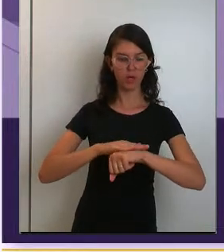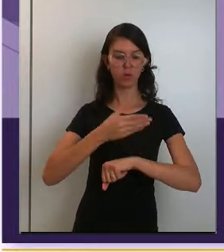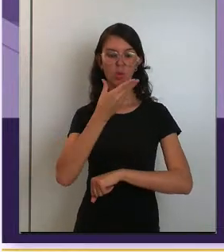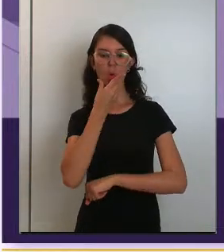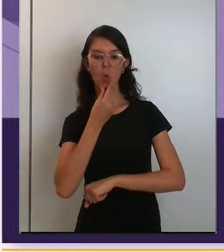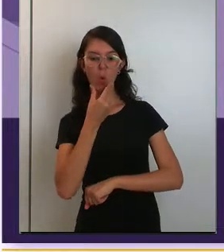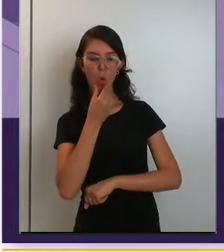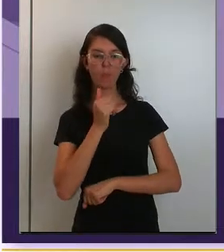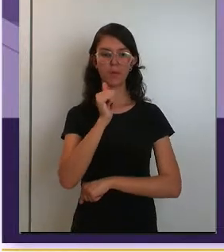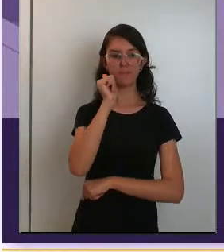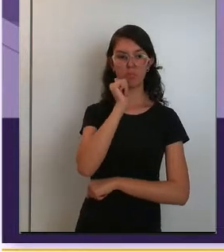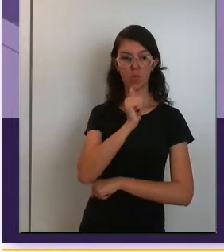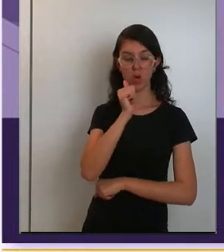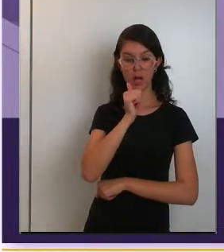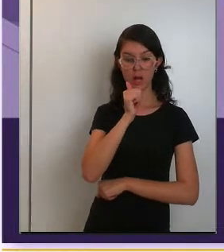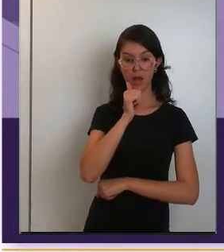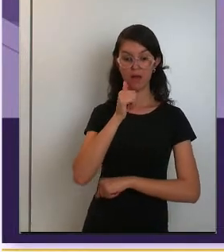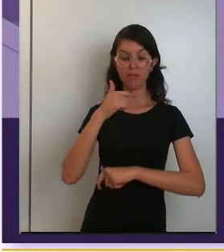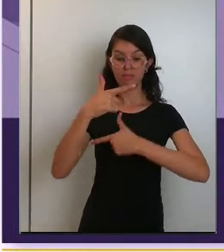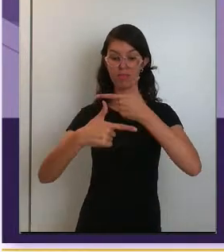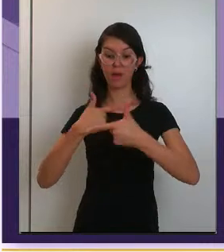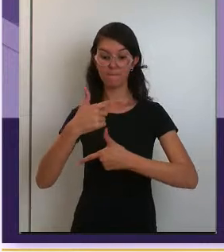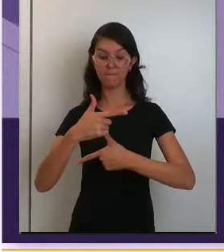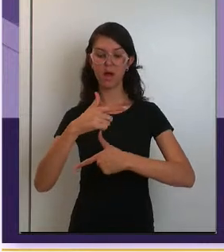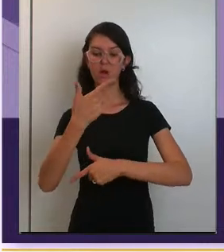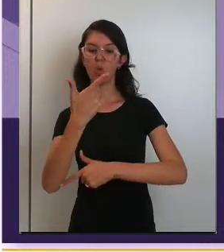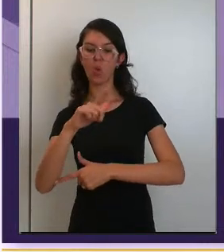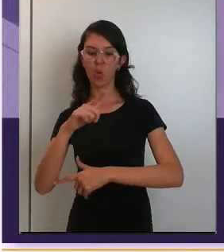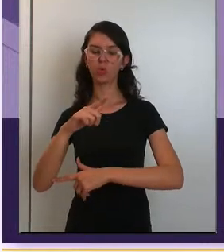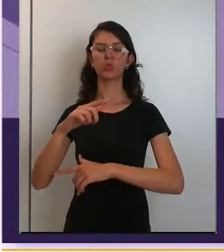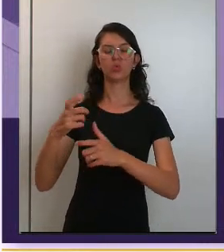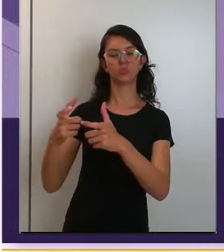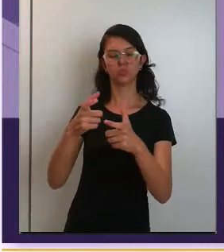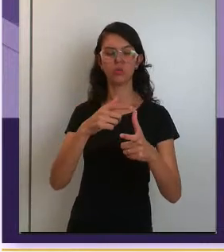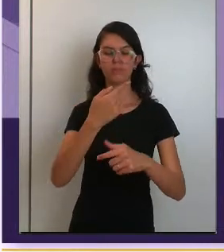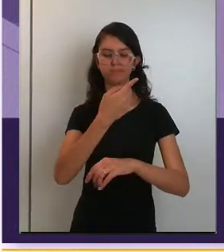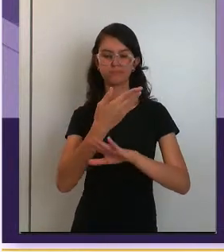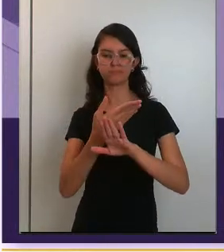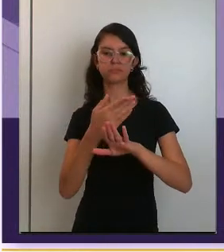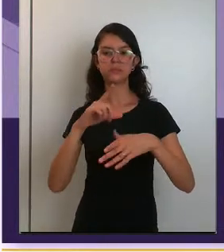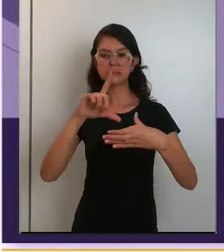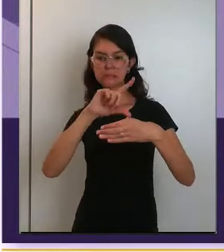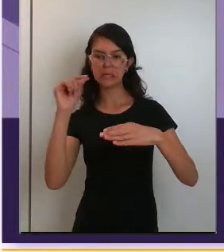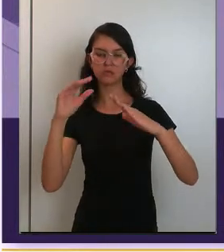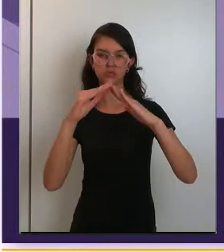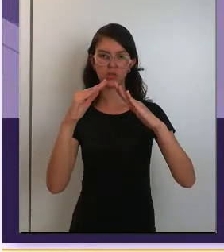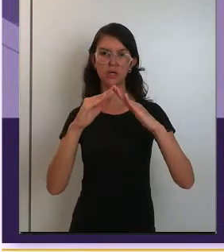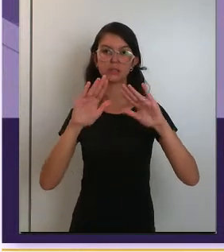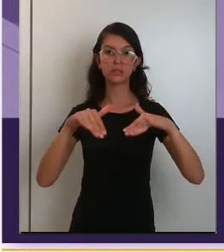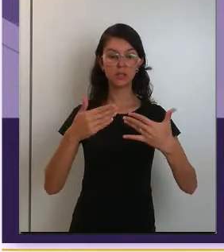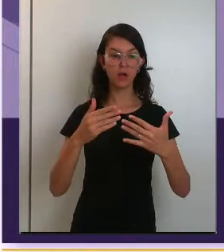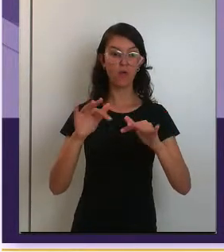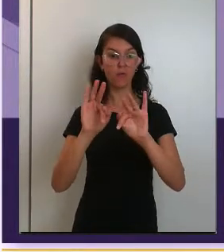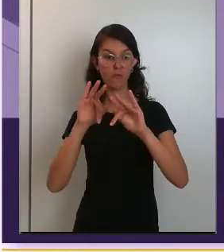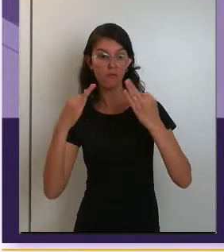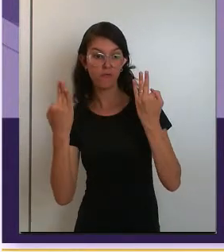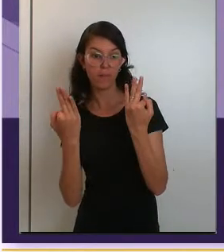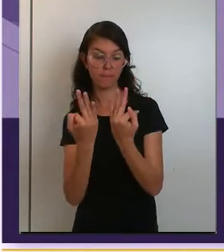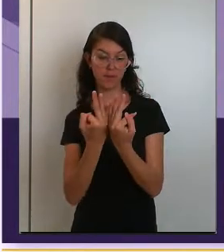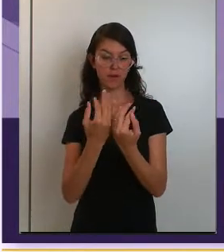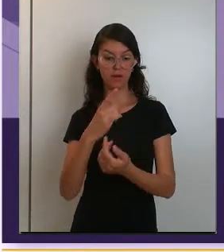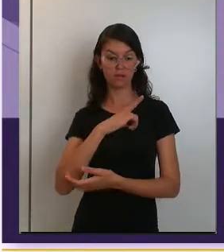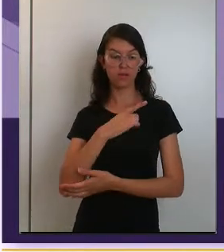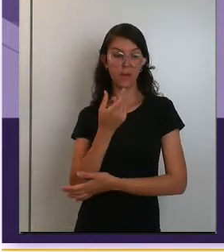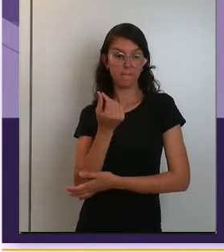mulher passam a trabalhar fora de casa, famílias que pertencem a classes sociais mais elevadas passaram a terceirizar as